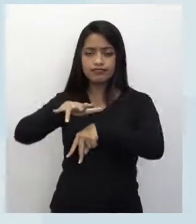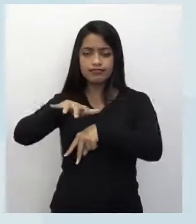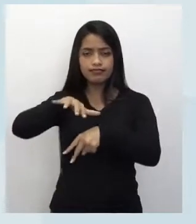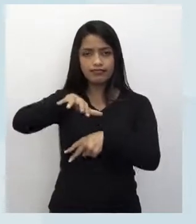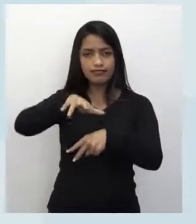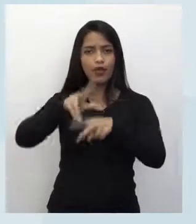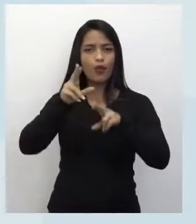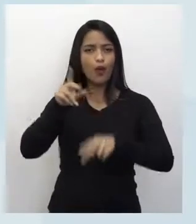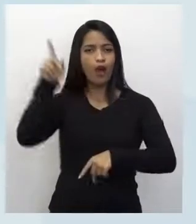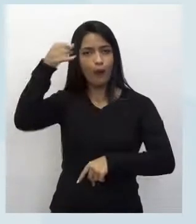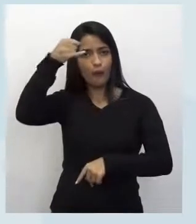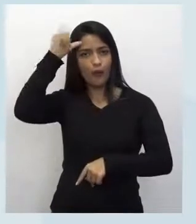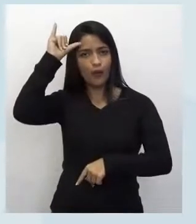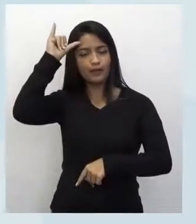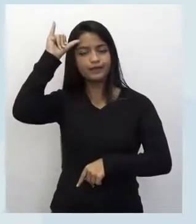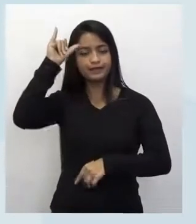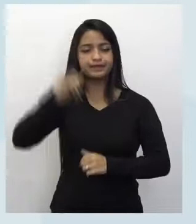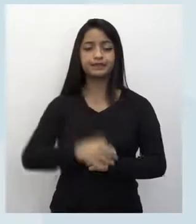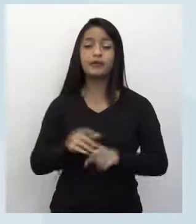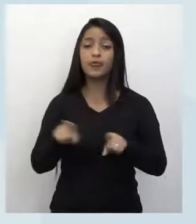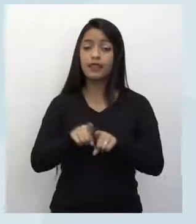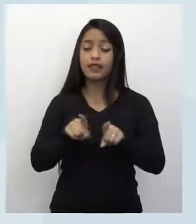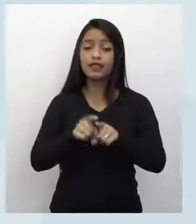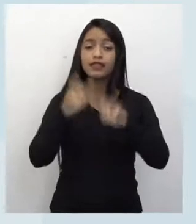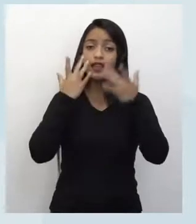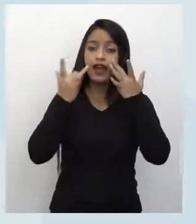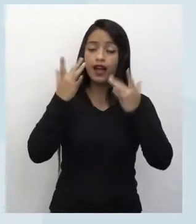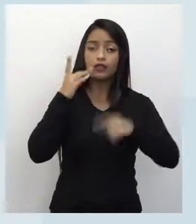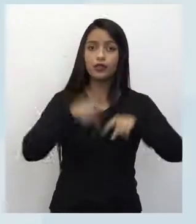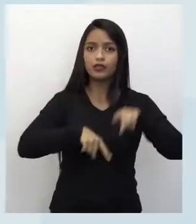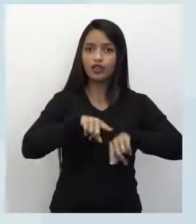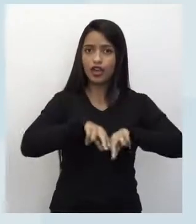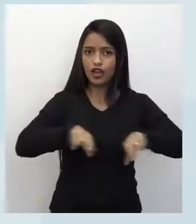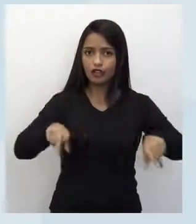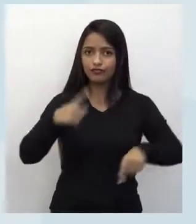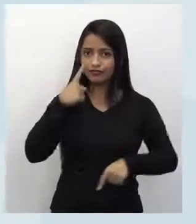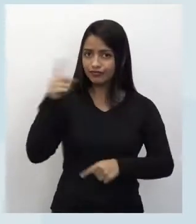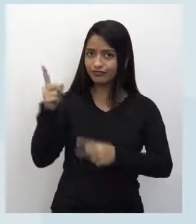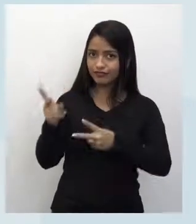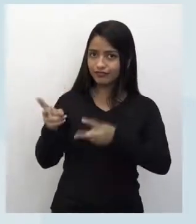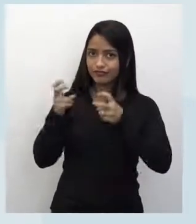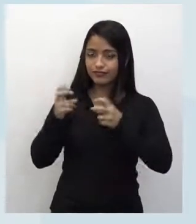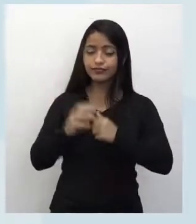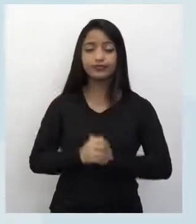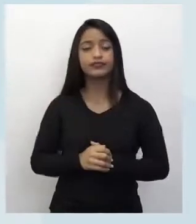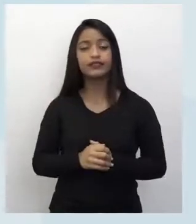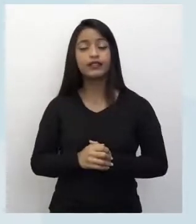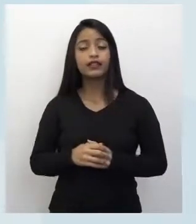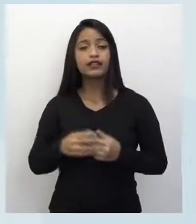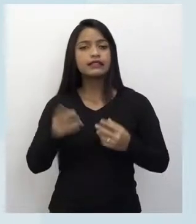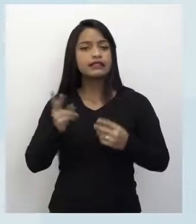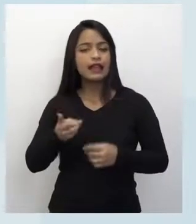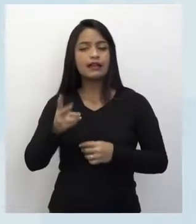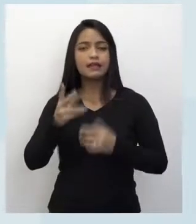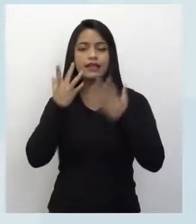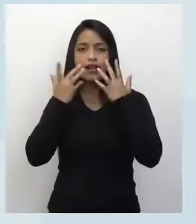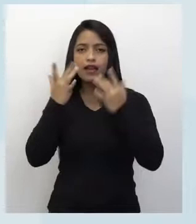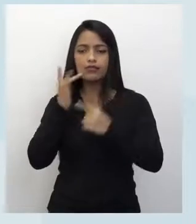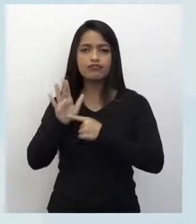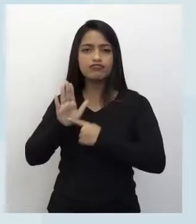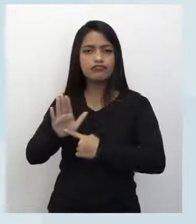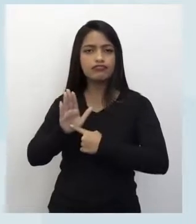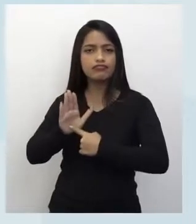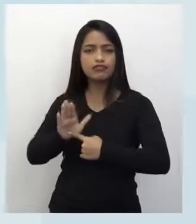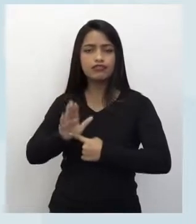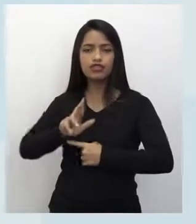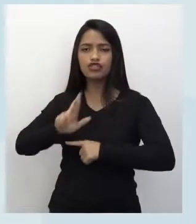boi. E teatros de objetos também, que é igual ao que a gente acabou de ver. Todos os espetáculos dessa companhia são diferentes uns dos